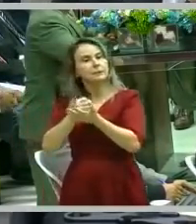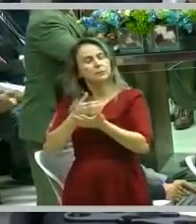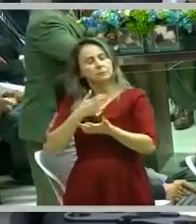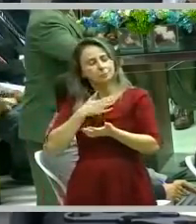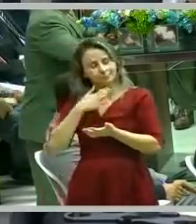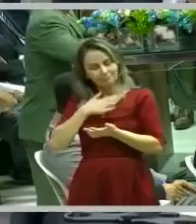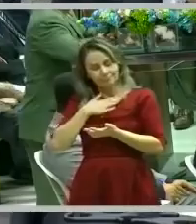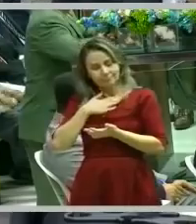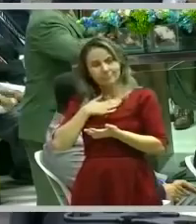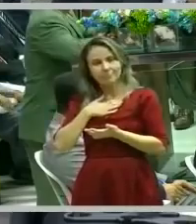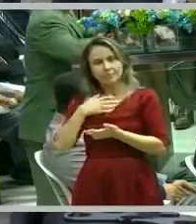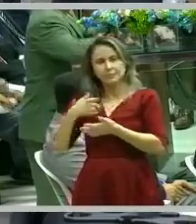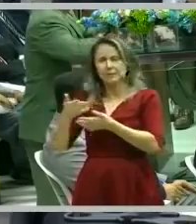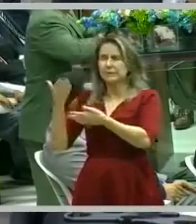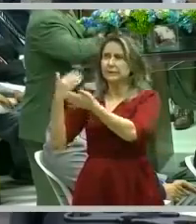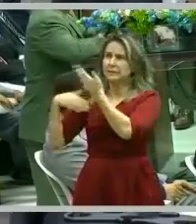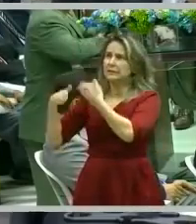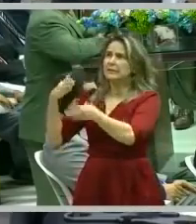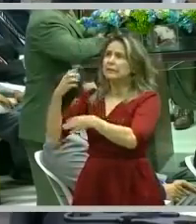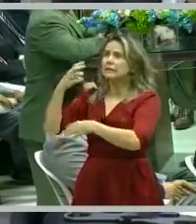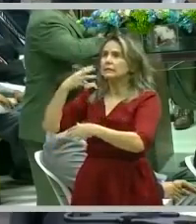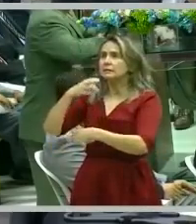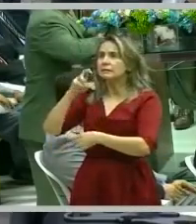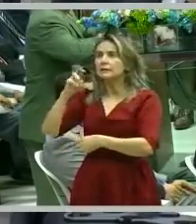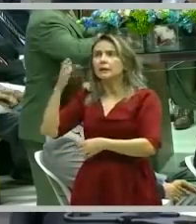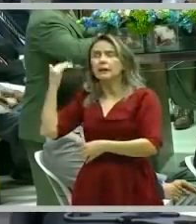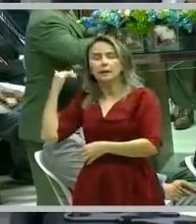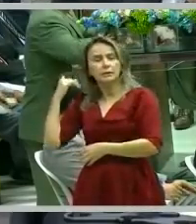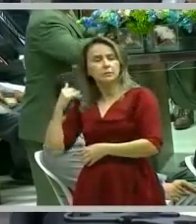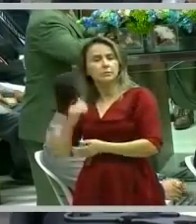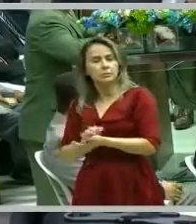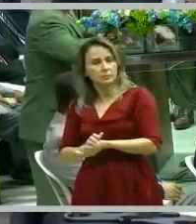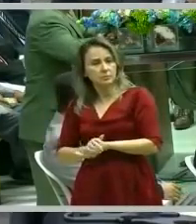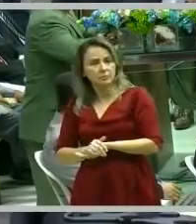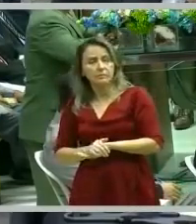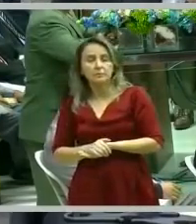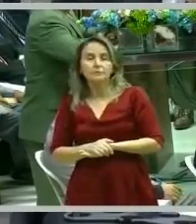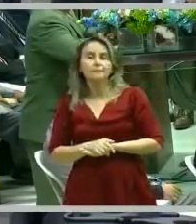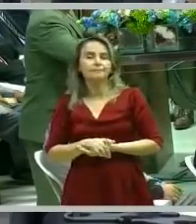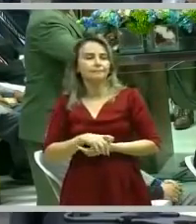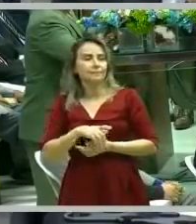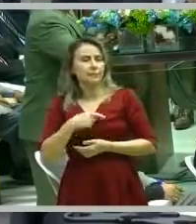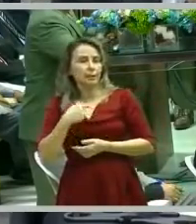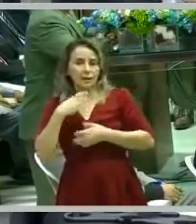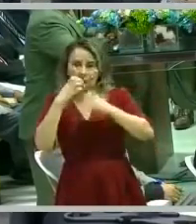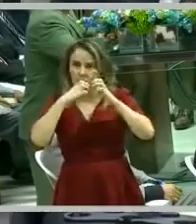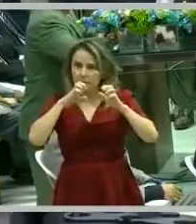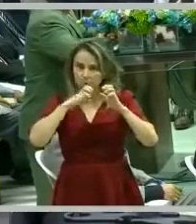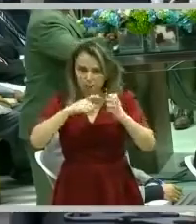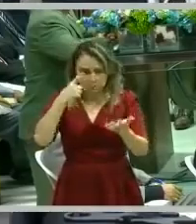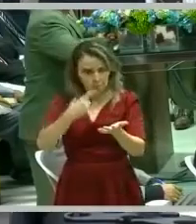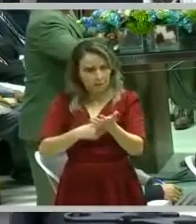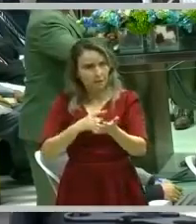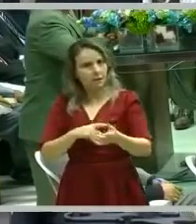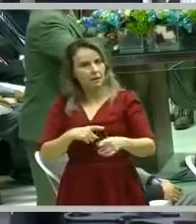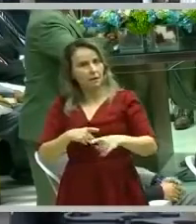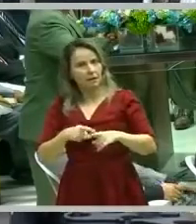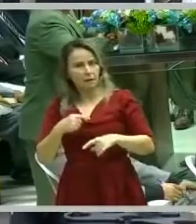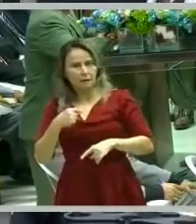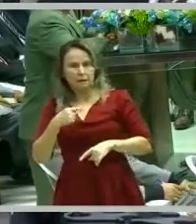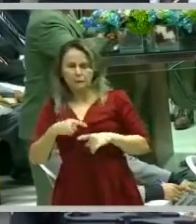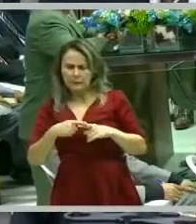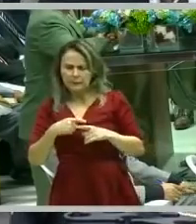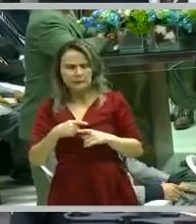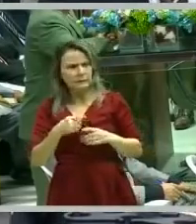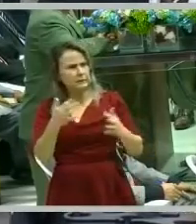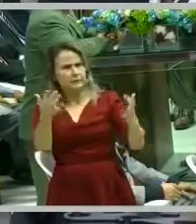passados. Quando não saía ninguém para a evangelização, ela chegava. Glória a Deus, pastor, não chegou ninguém. Eu dizia, vou eu e a senhora, eu não ando com